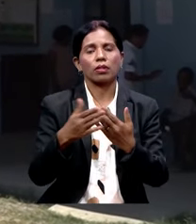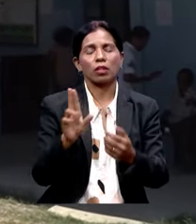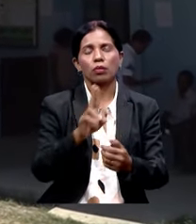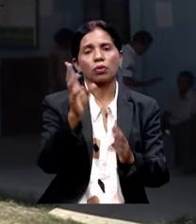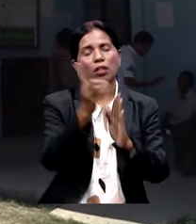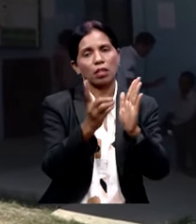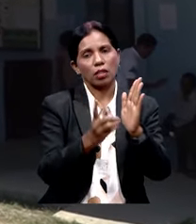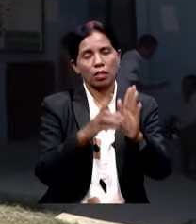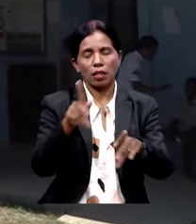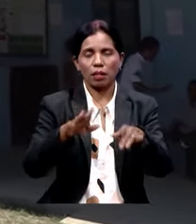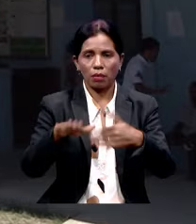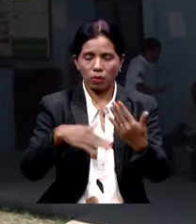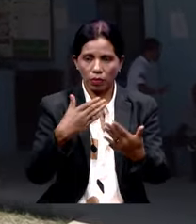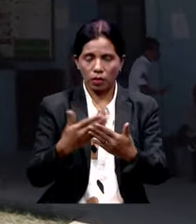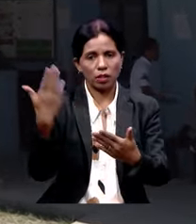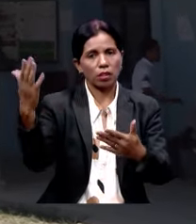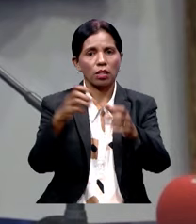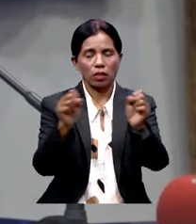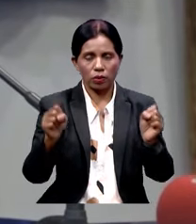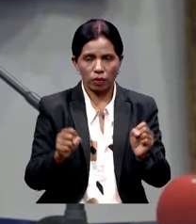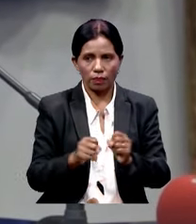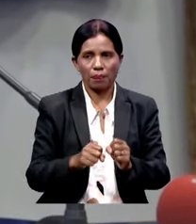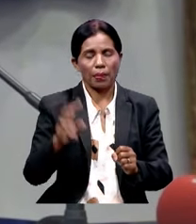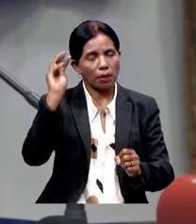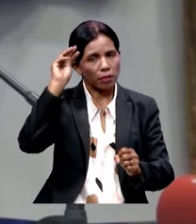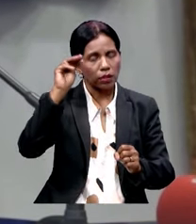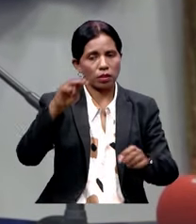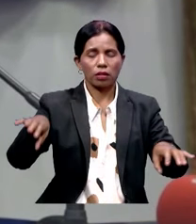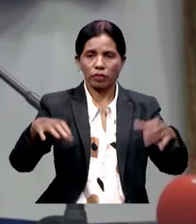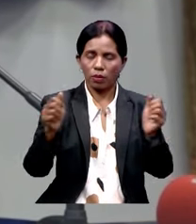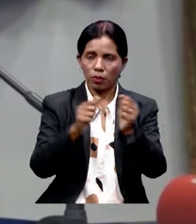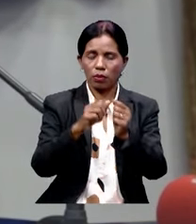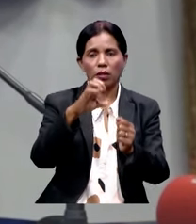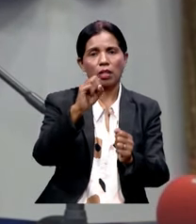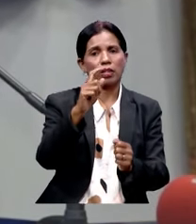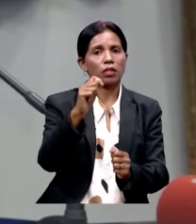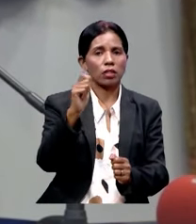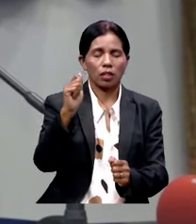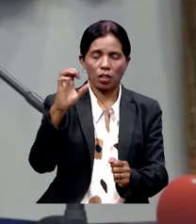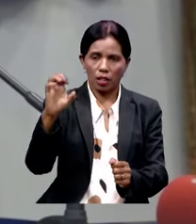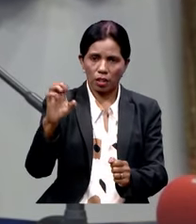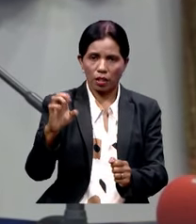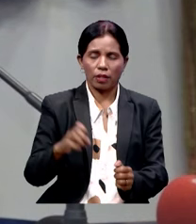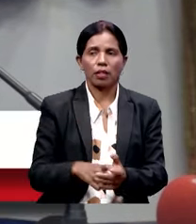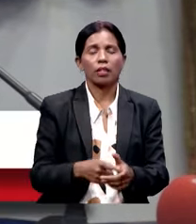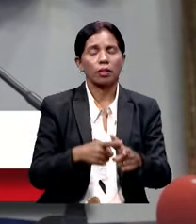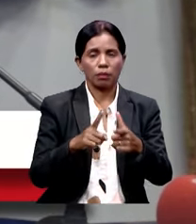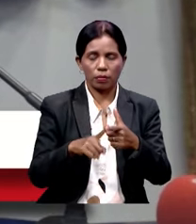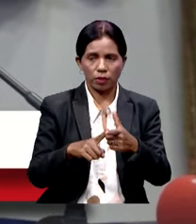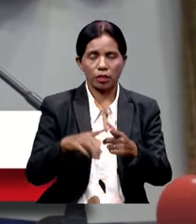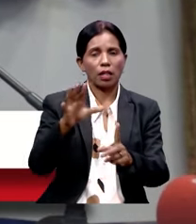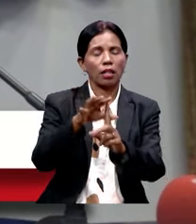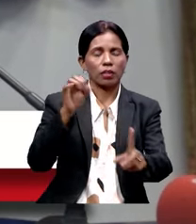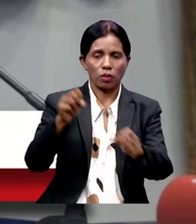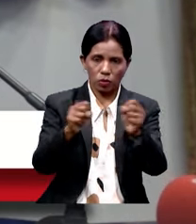dados comunidade se e a suco. Ministério, mas serviço amuto com o STAE, foi lá que leu tan, depois das eleições sucos,